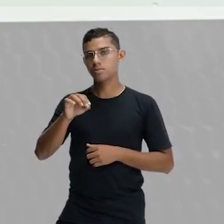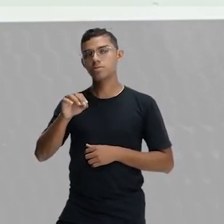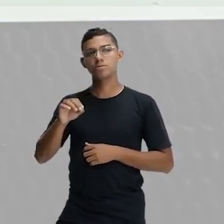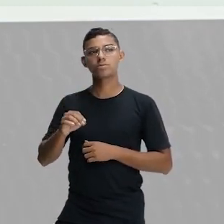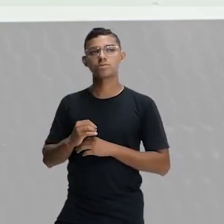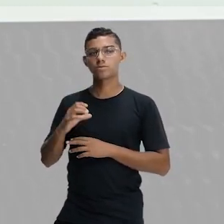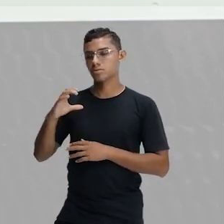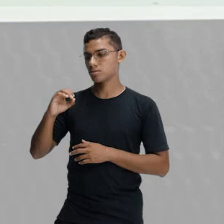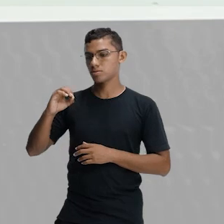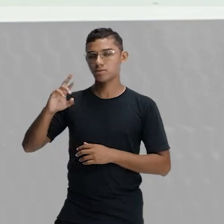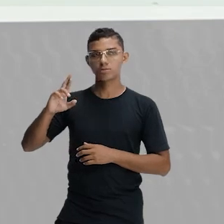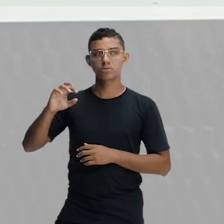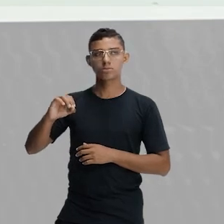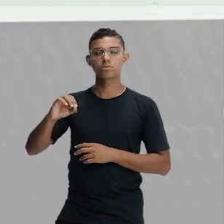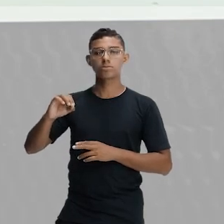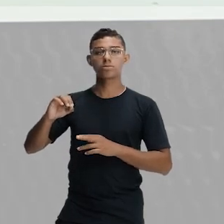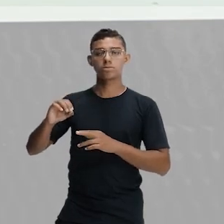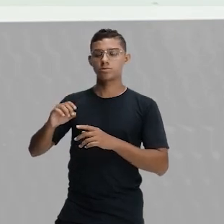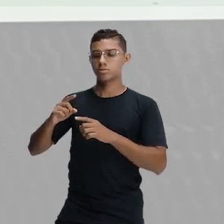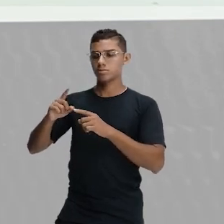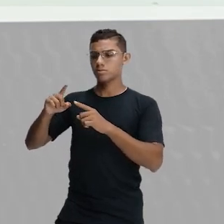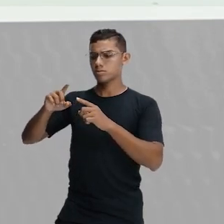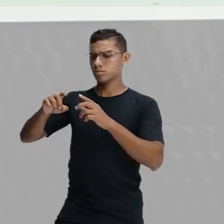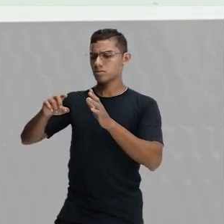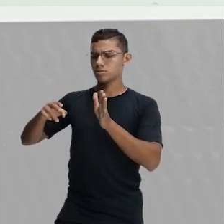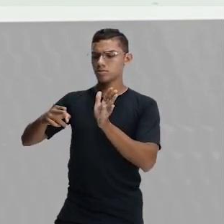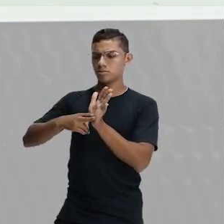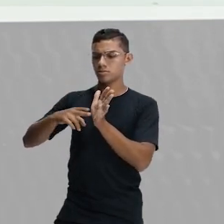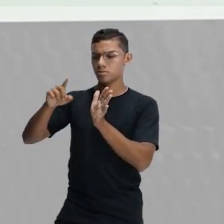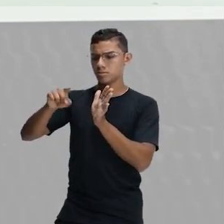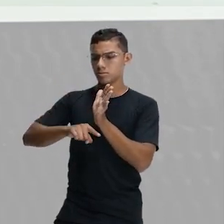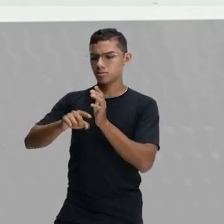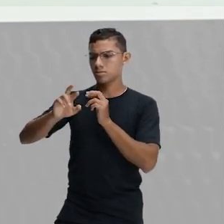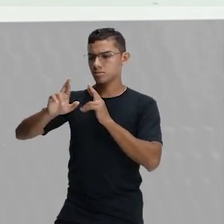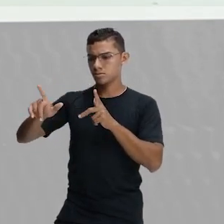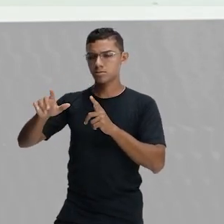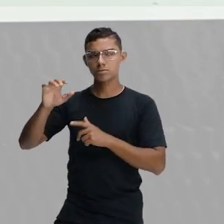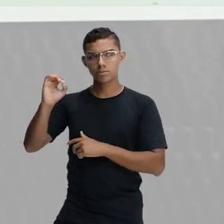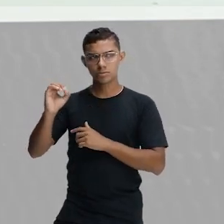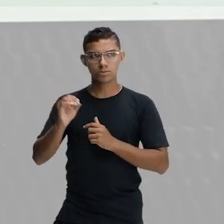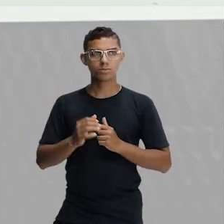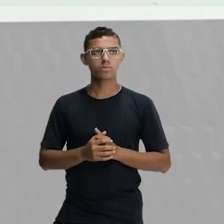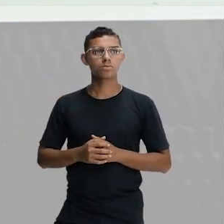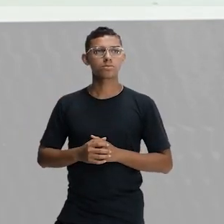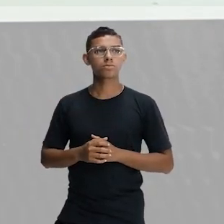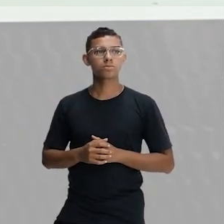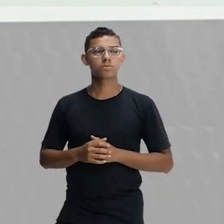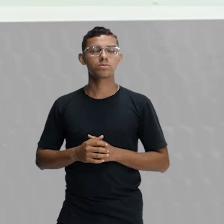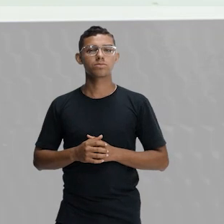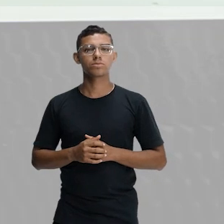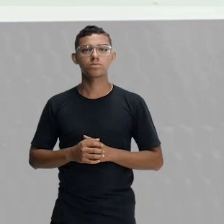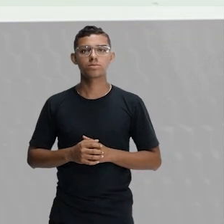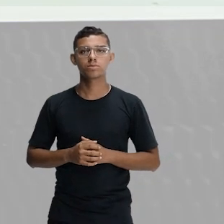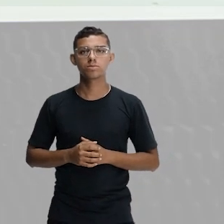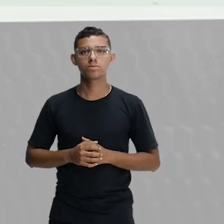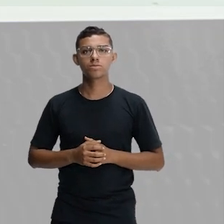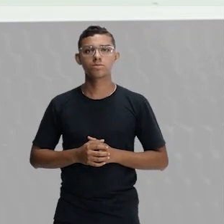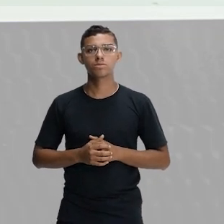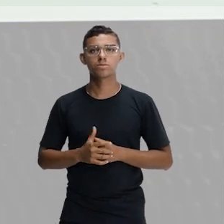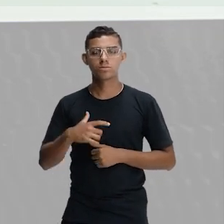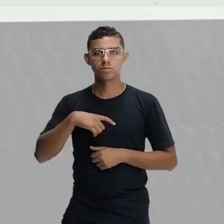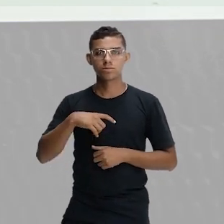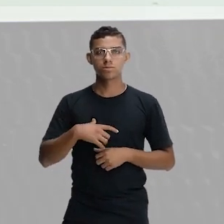Certo? A carga é diferente de zero. Então, vamos supor, eu tenho um corpo aqui carregado com cargas positivas,